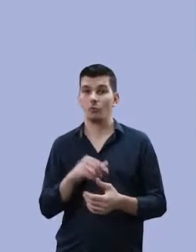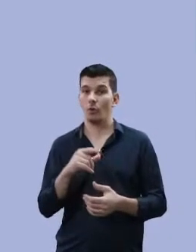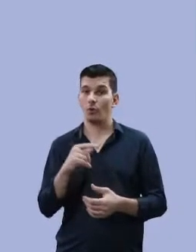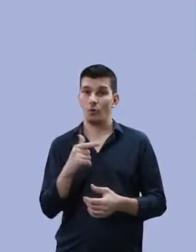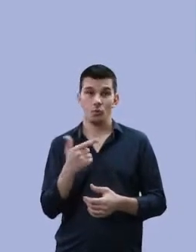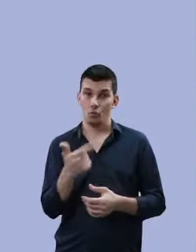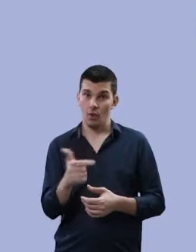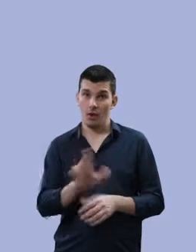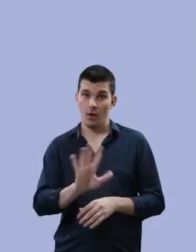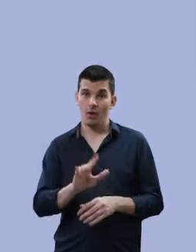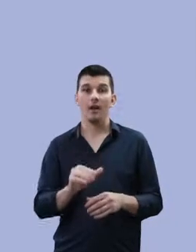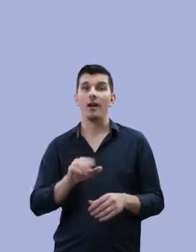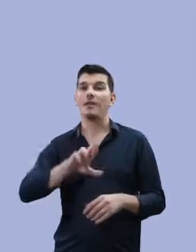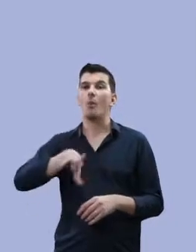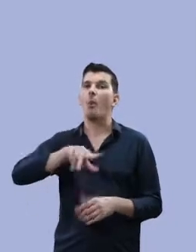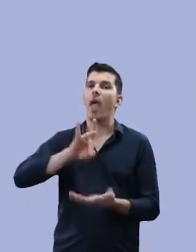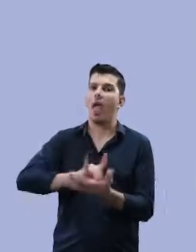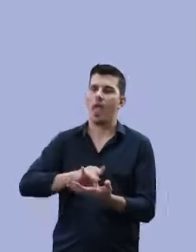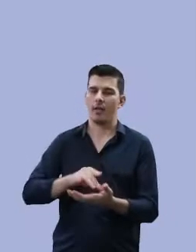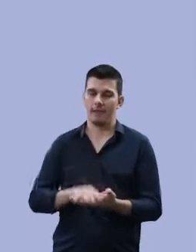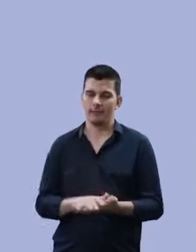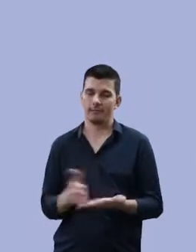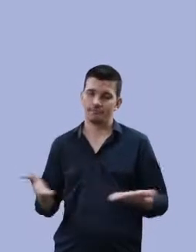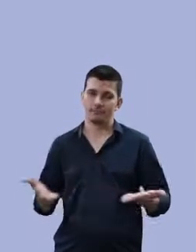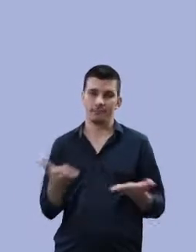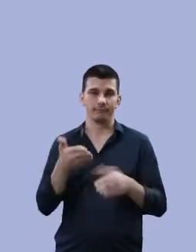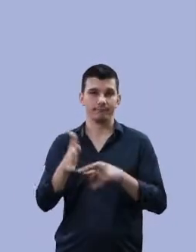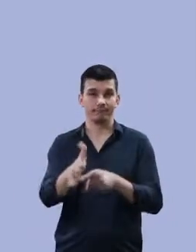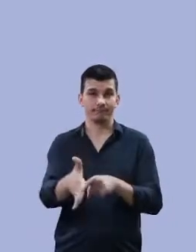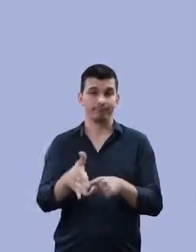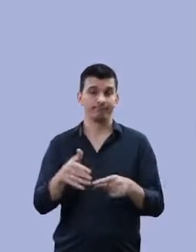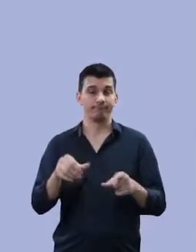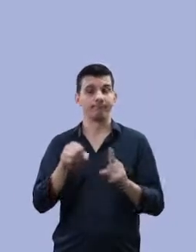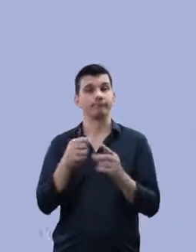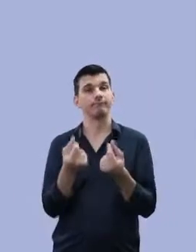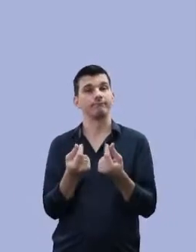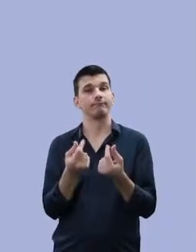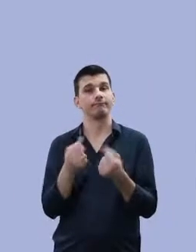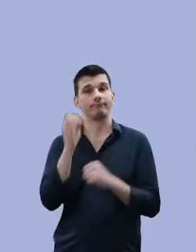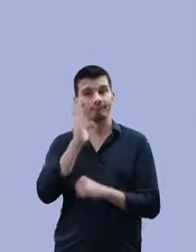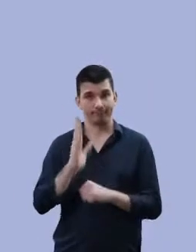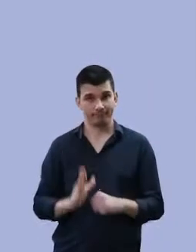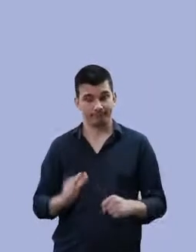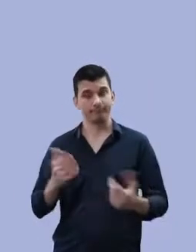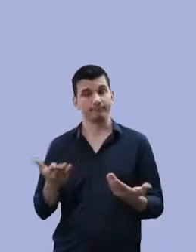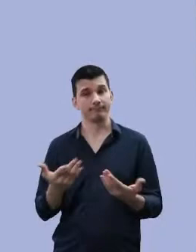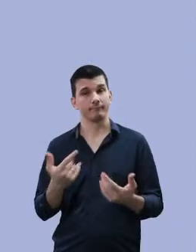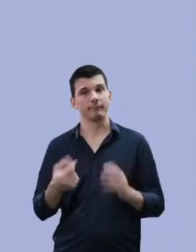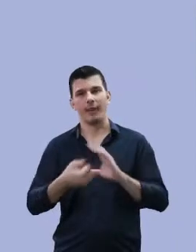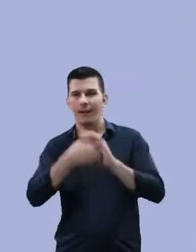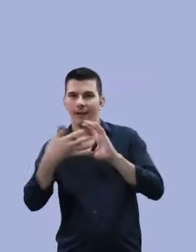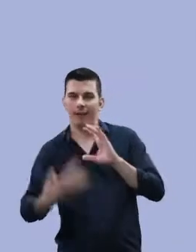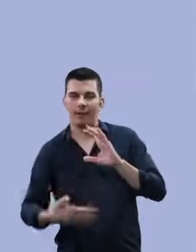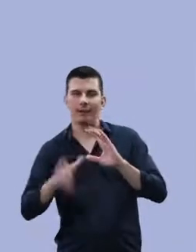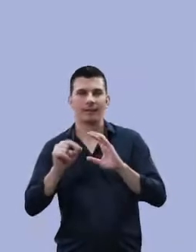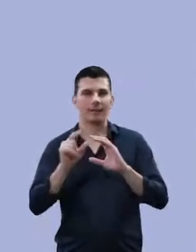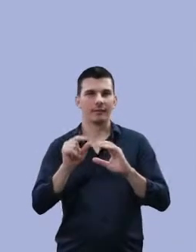que se caracteriza pelo elevado nível de desigualdade social, certo? Aí a gente passa para a segunda